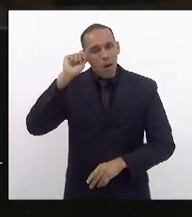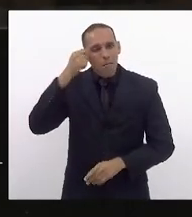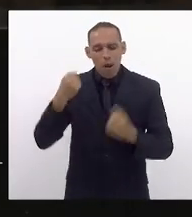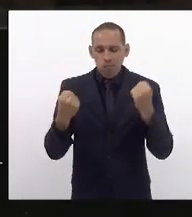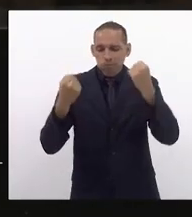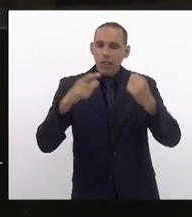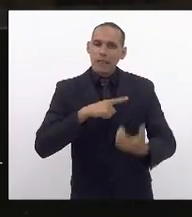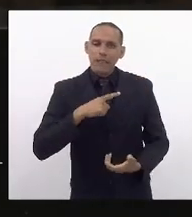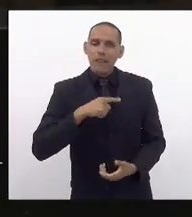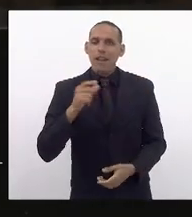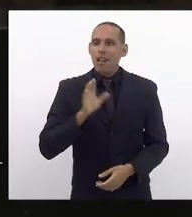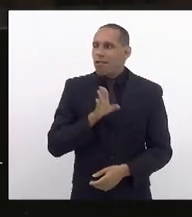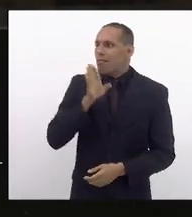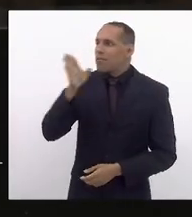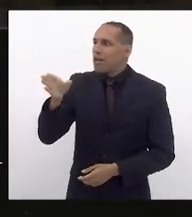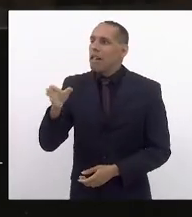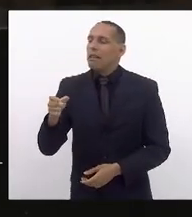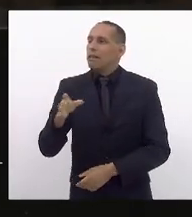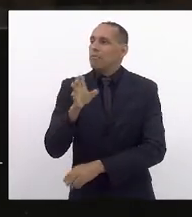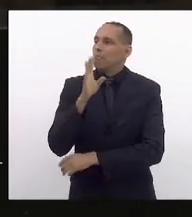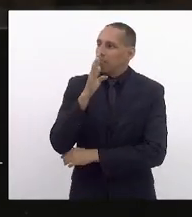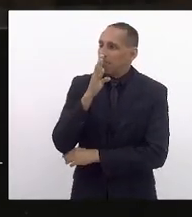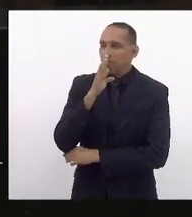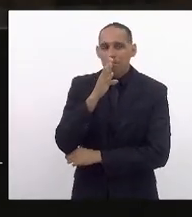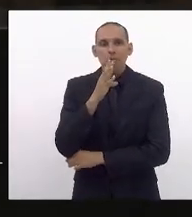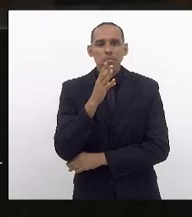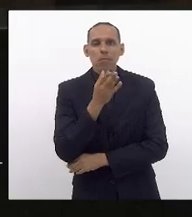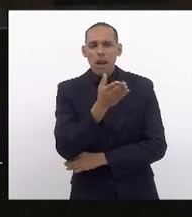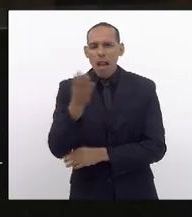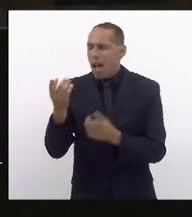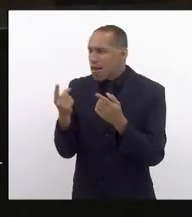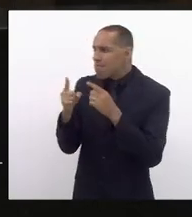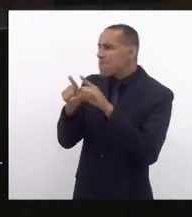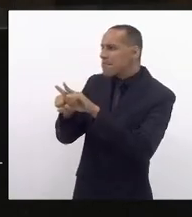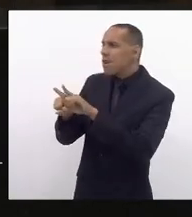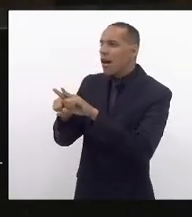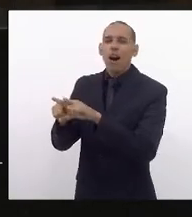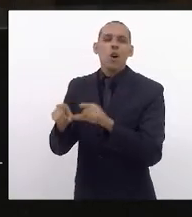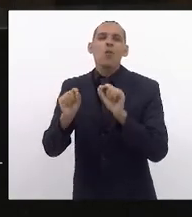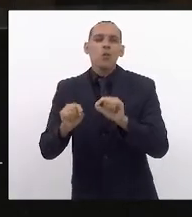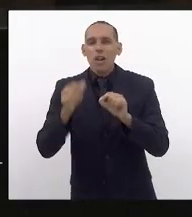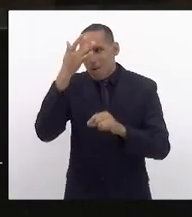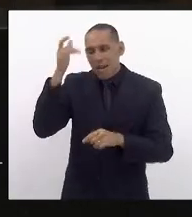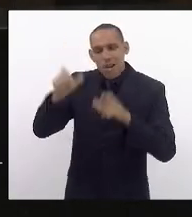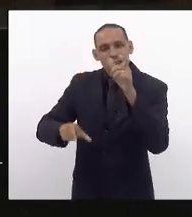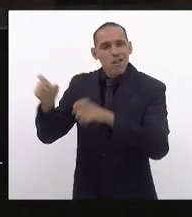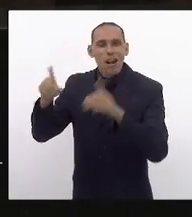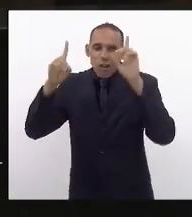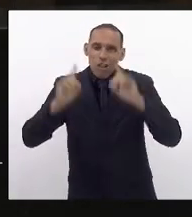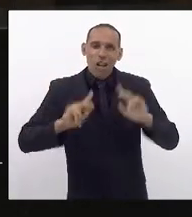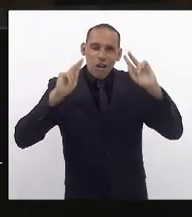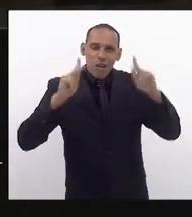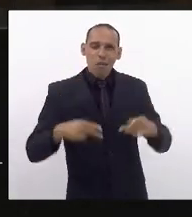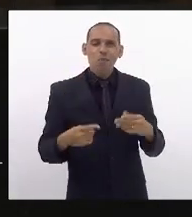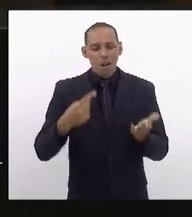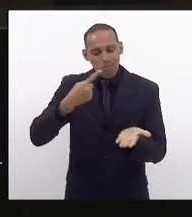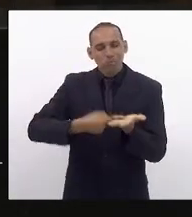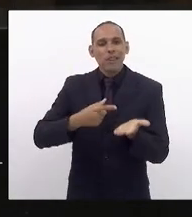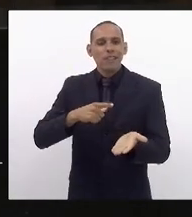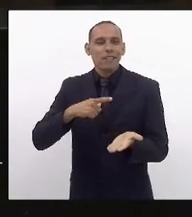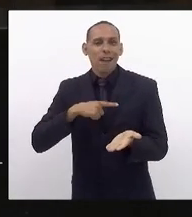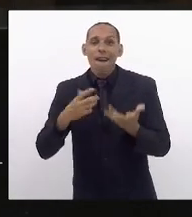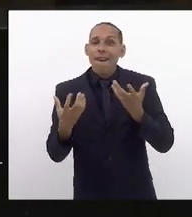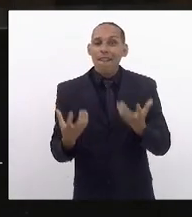lá, eu me irmanei com pessoas comprometidas com os direitos humanos, com pessoas que querem construir uma